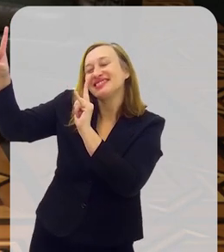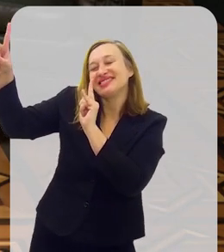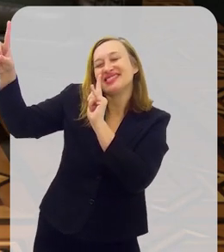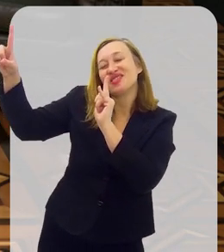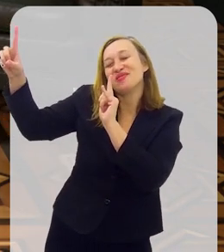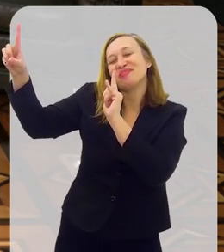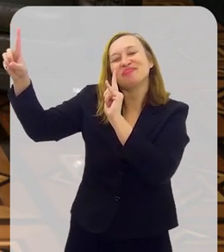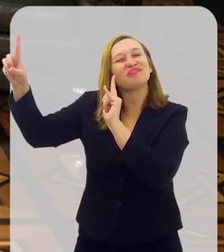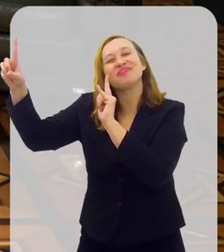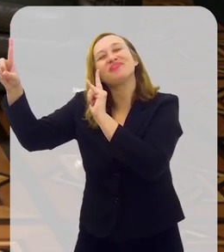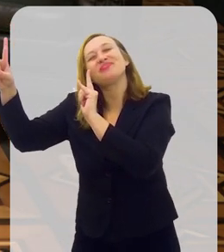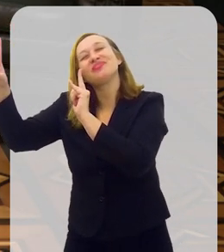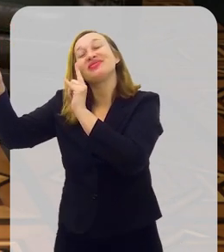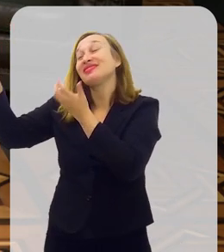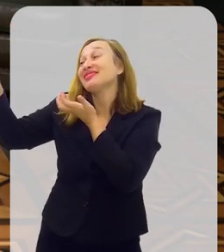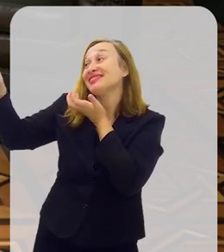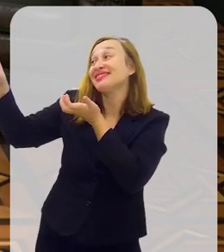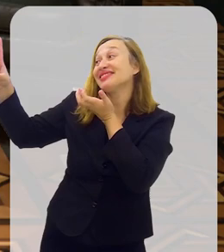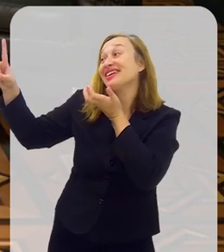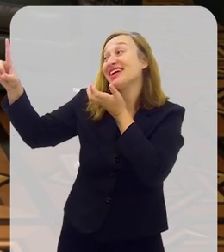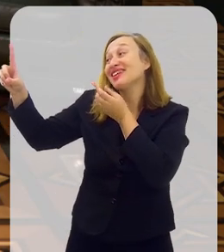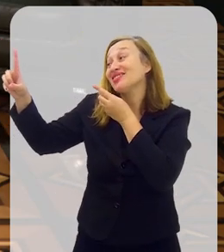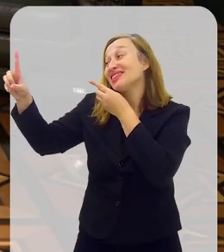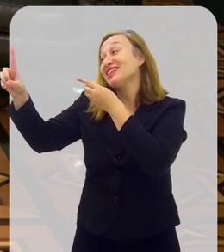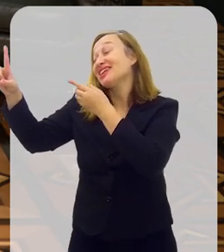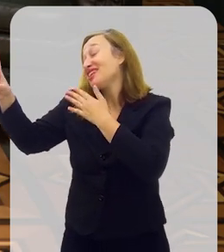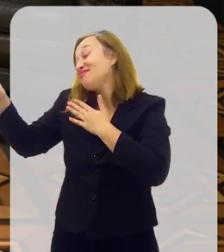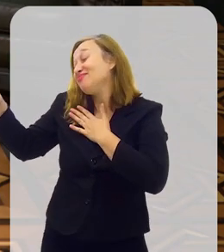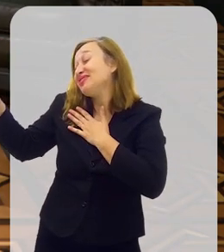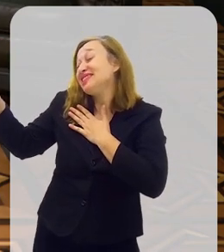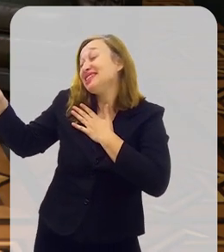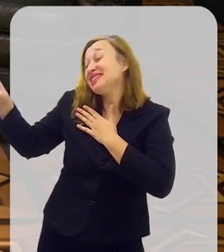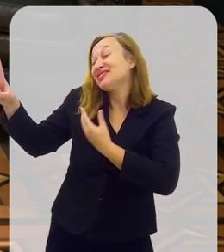amo como eu te